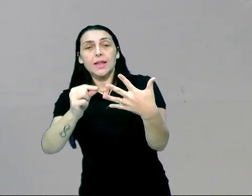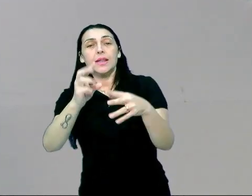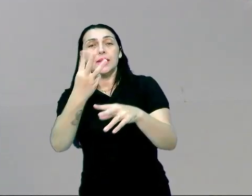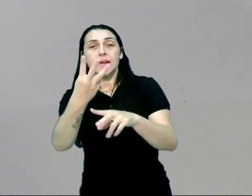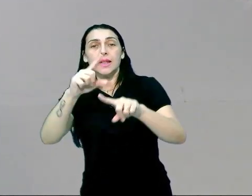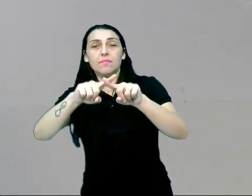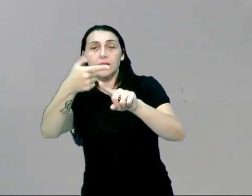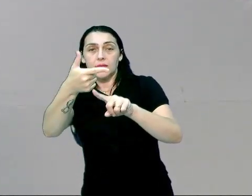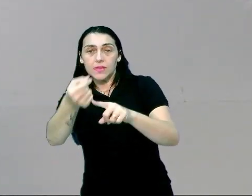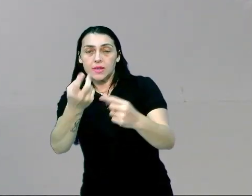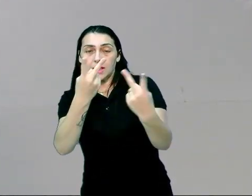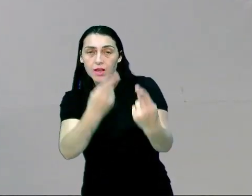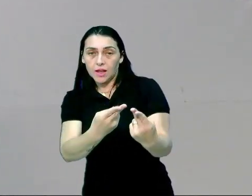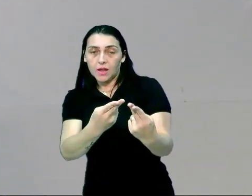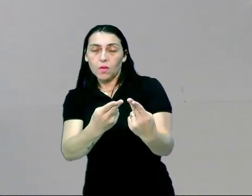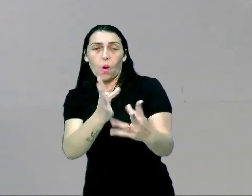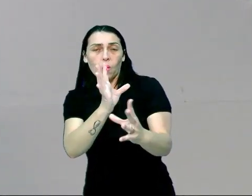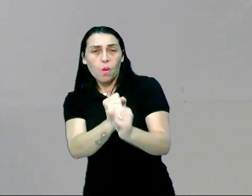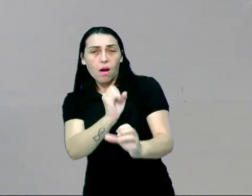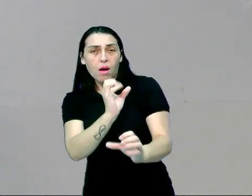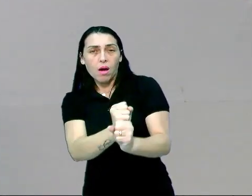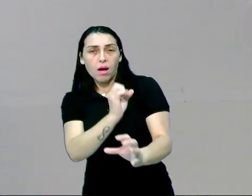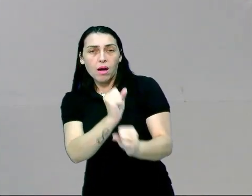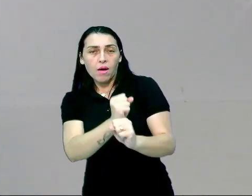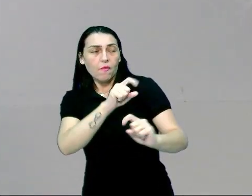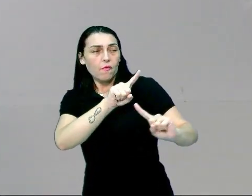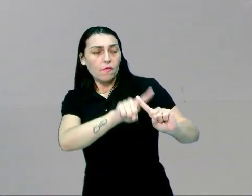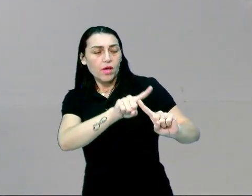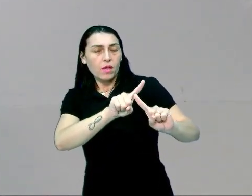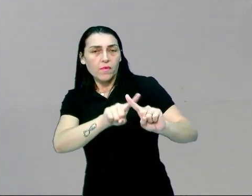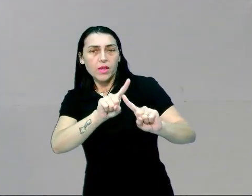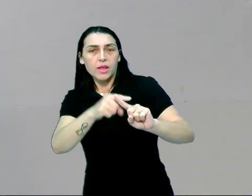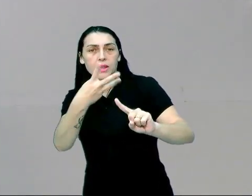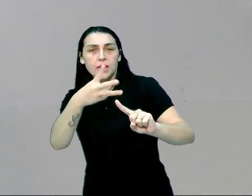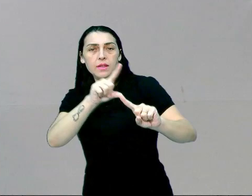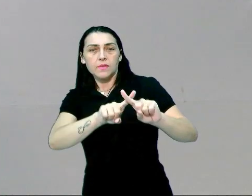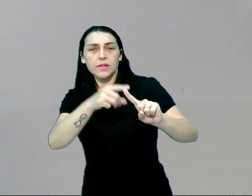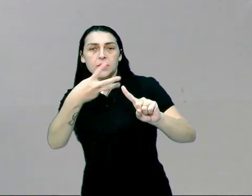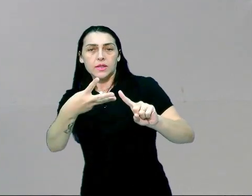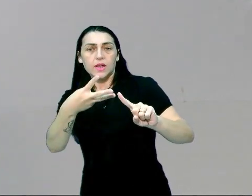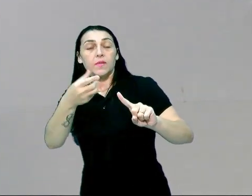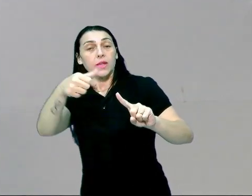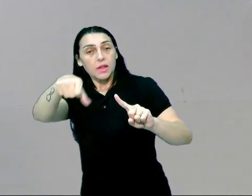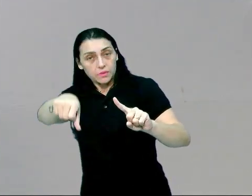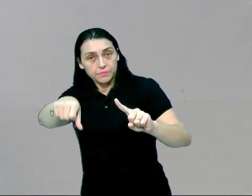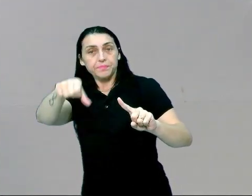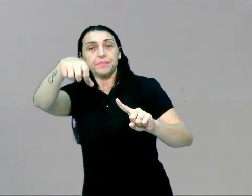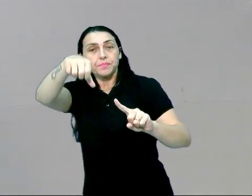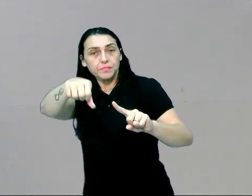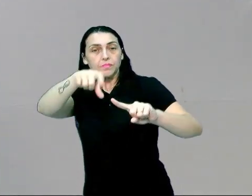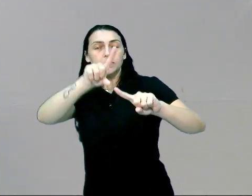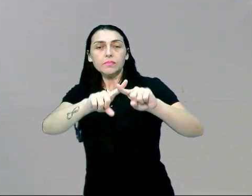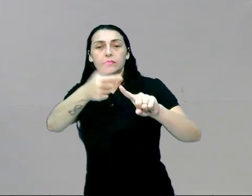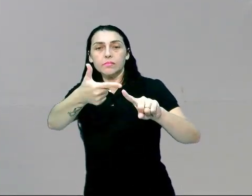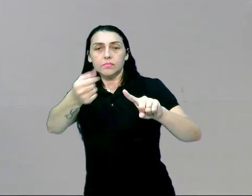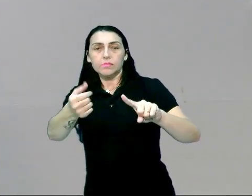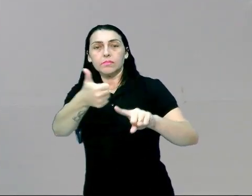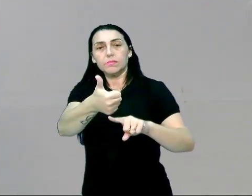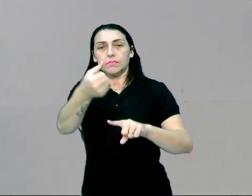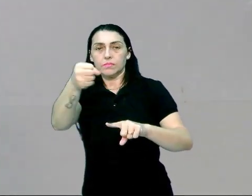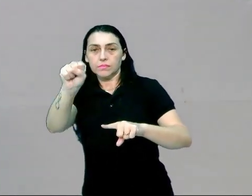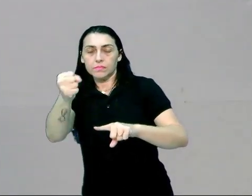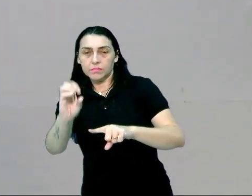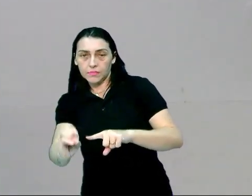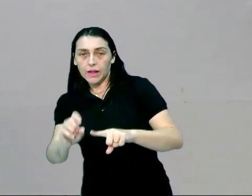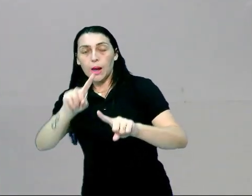é igual a um monte, e um monte, 3 vezes 3, que dá 9, 9 vezes 20, que dá